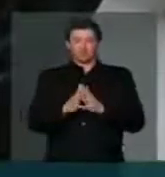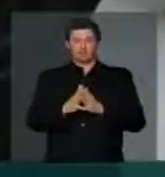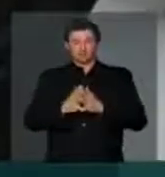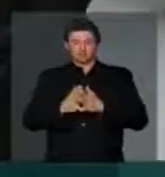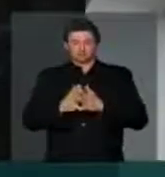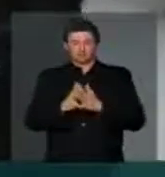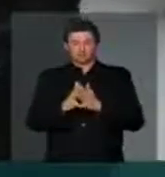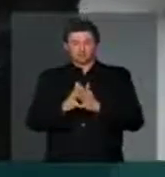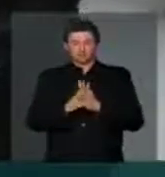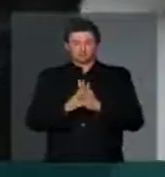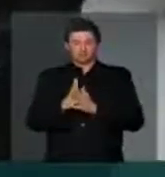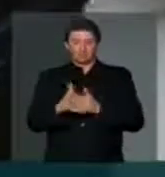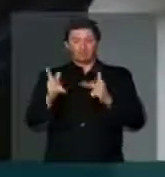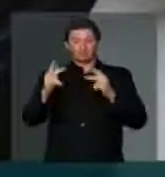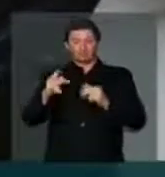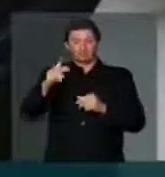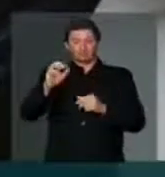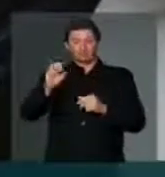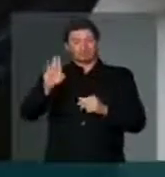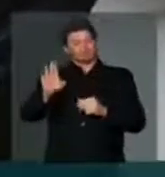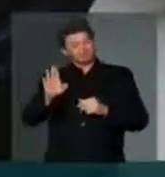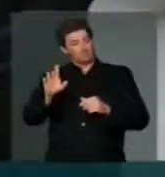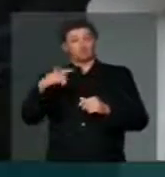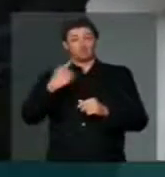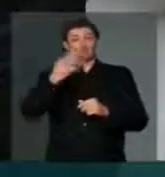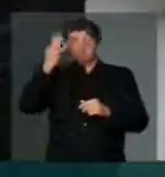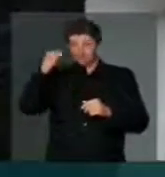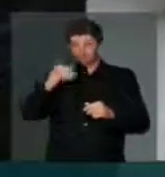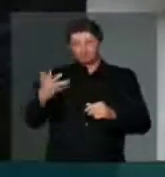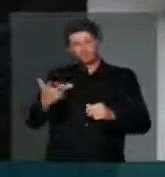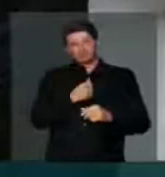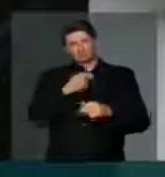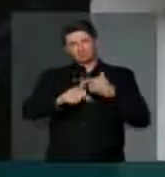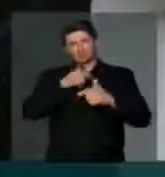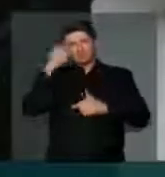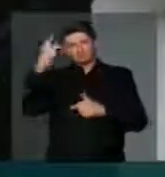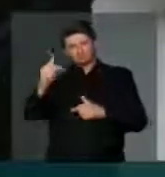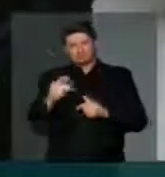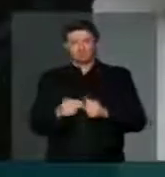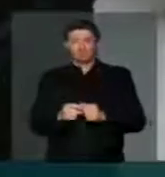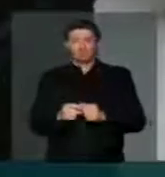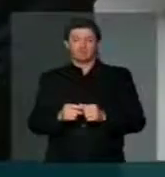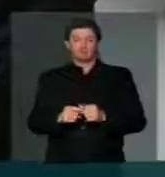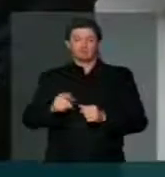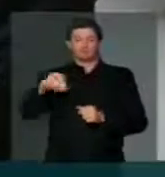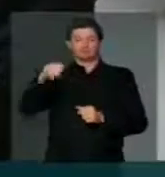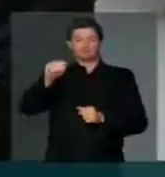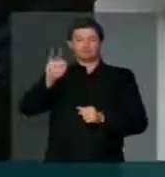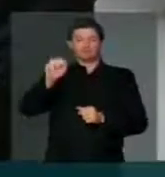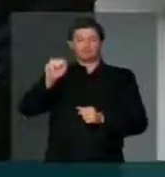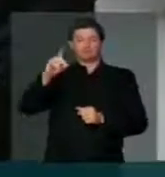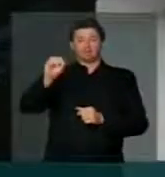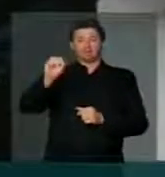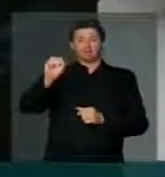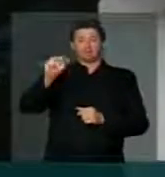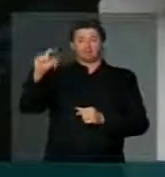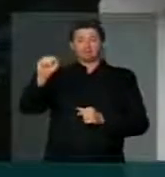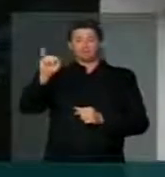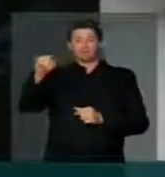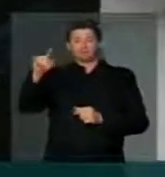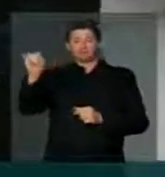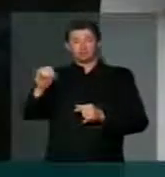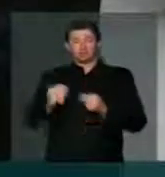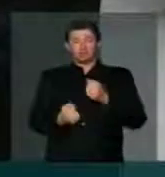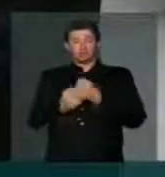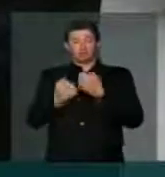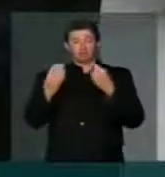como para a bancada do PSDB. Sabemos do seu excelente trabalho em Mata de São João e que contribui muito